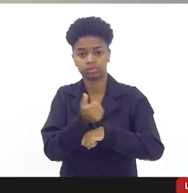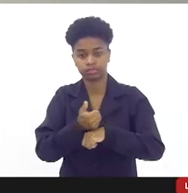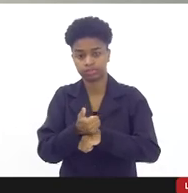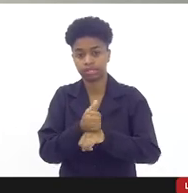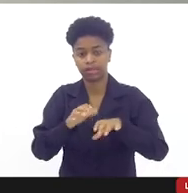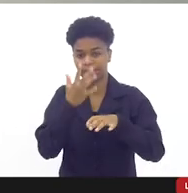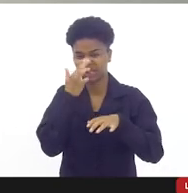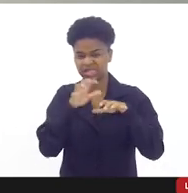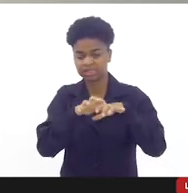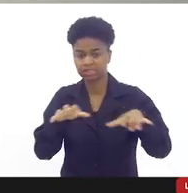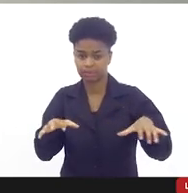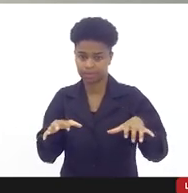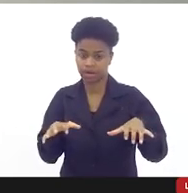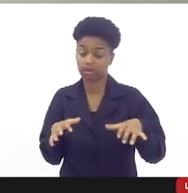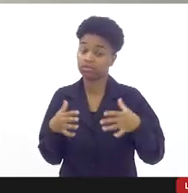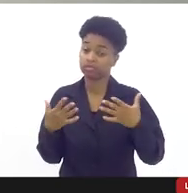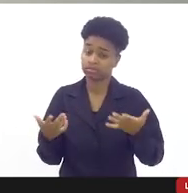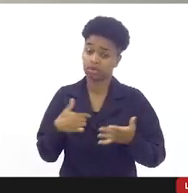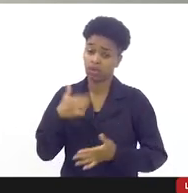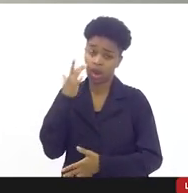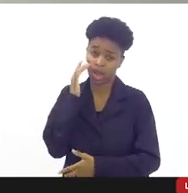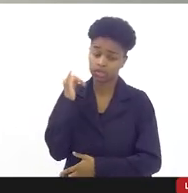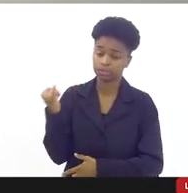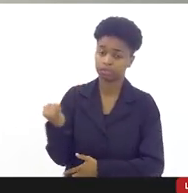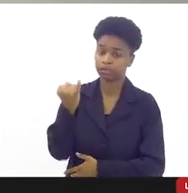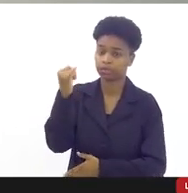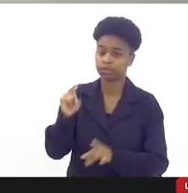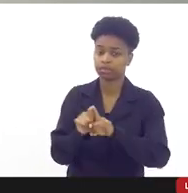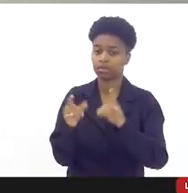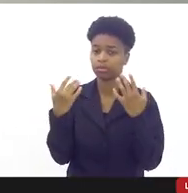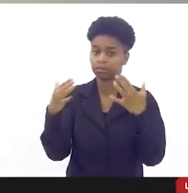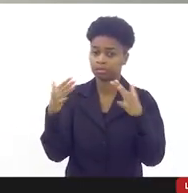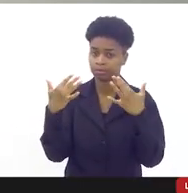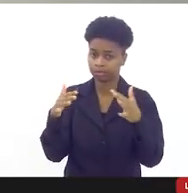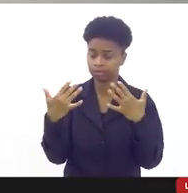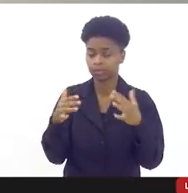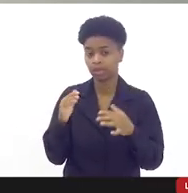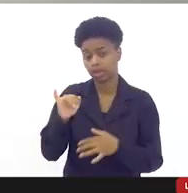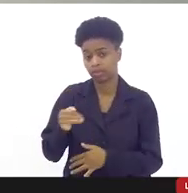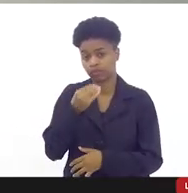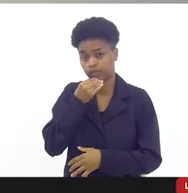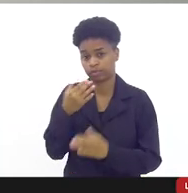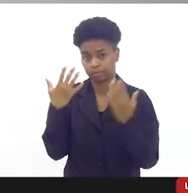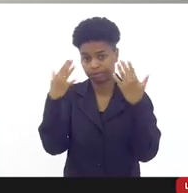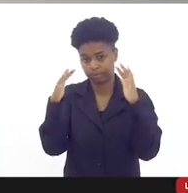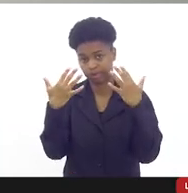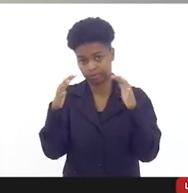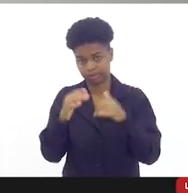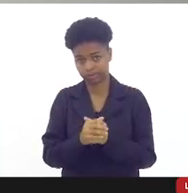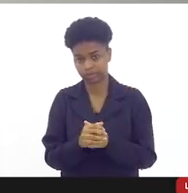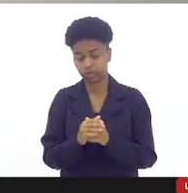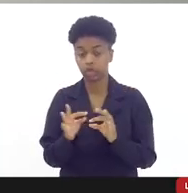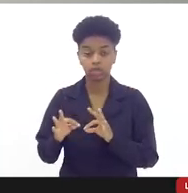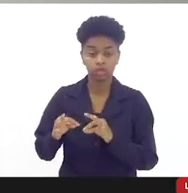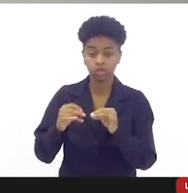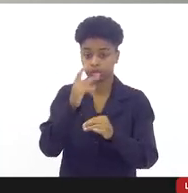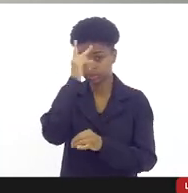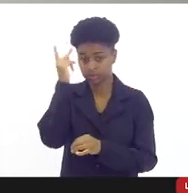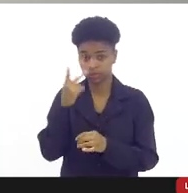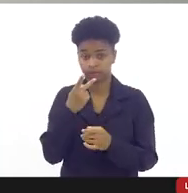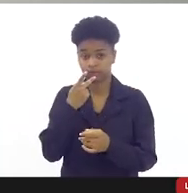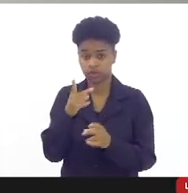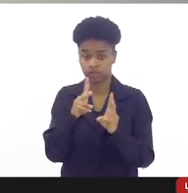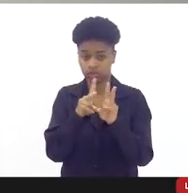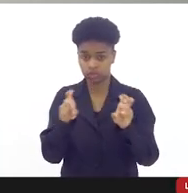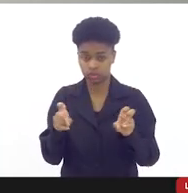eu acho muito valoroso e parabeniza que aproveita parabenizar é a todo mundo que falou de prêmio